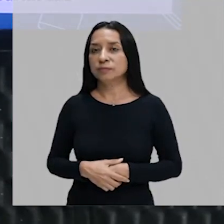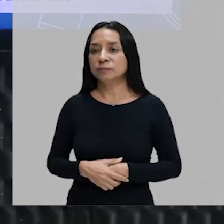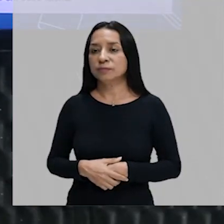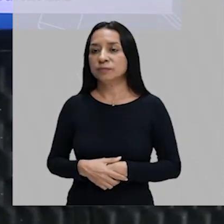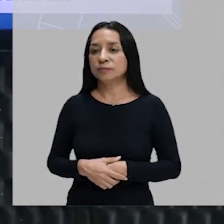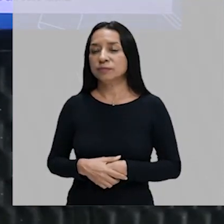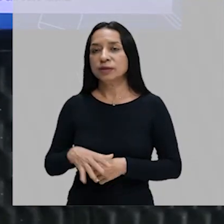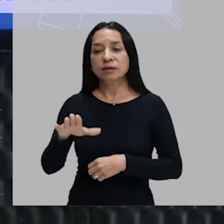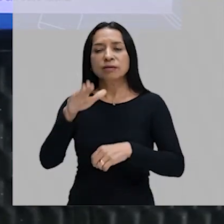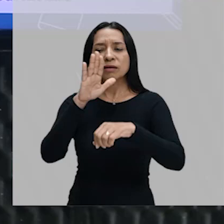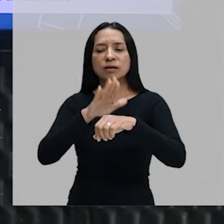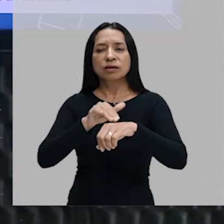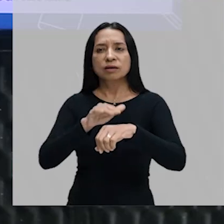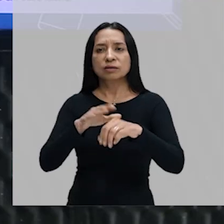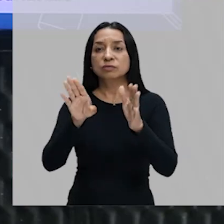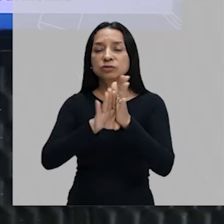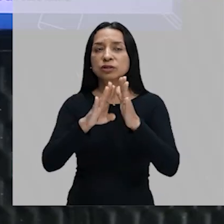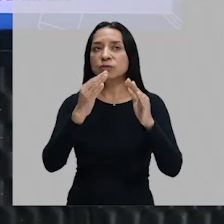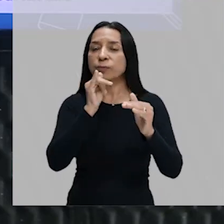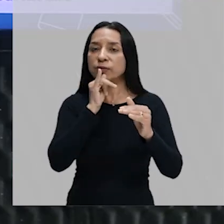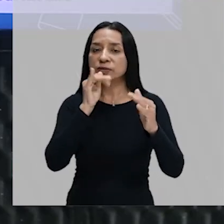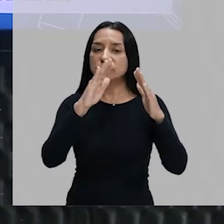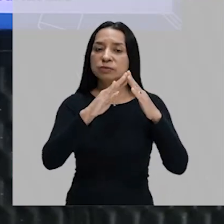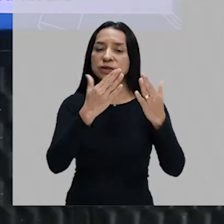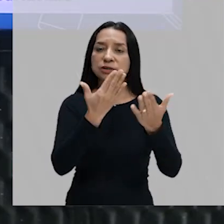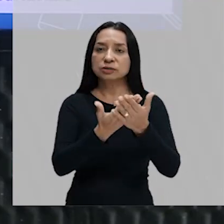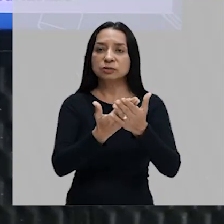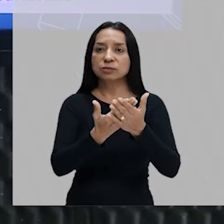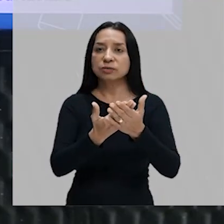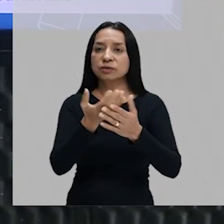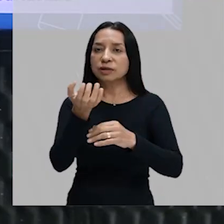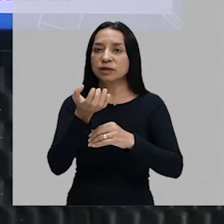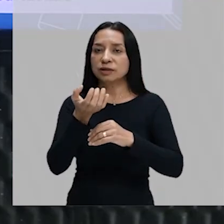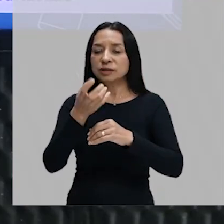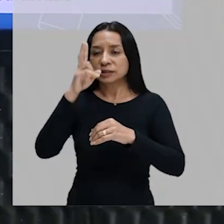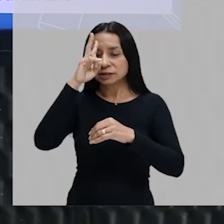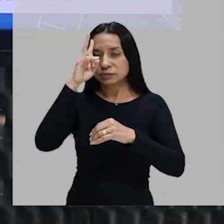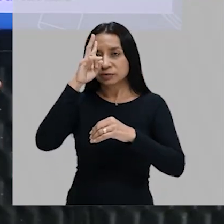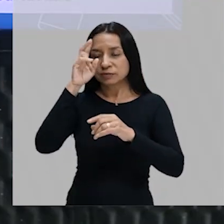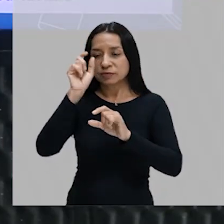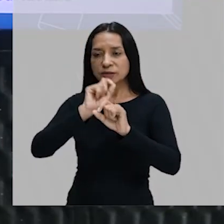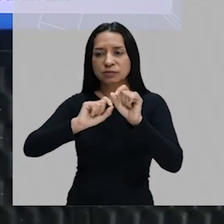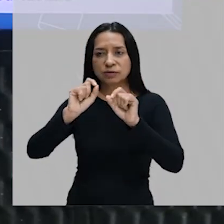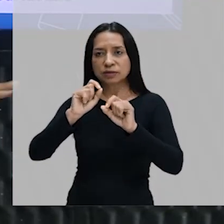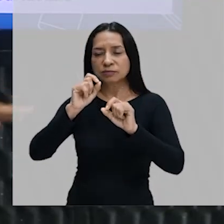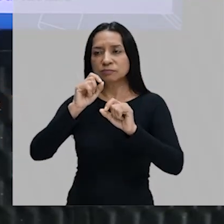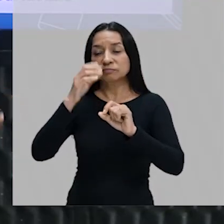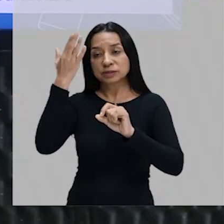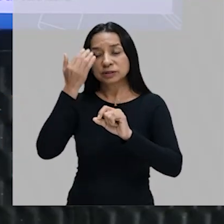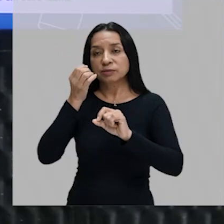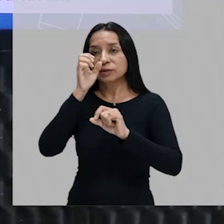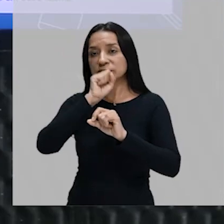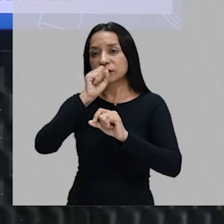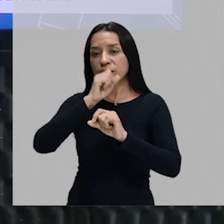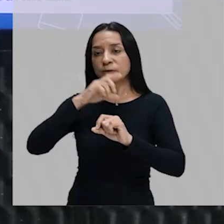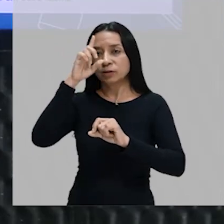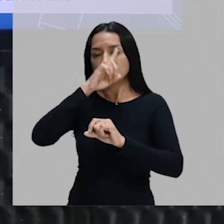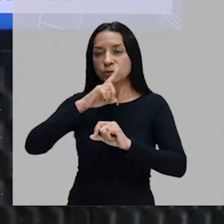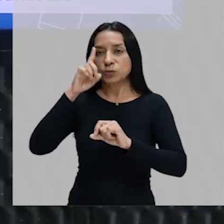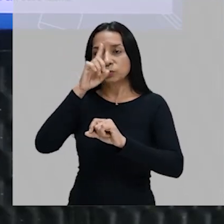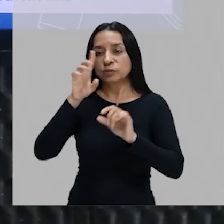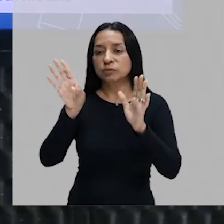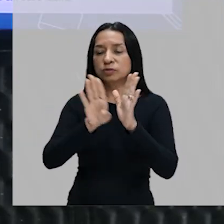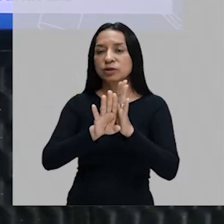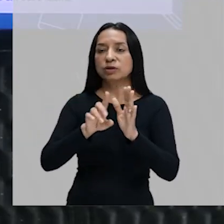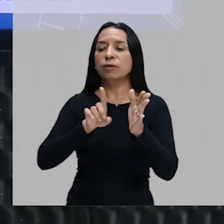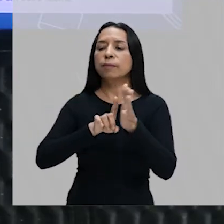aí é quando eu chego na escola e eu tô doida para saber, segunda-feira, eu quero saber do fim de semana dos meus amigos, então eu